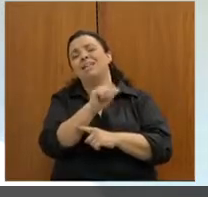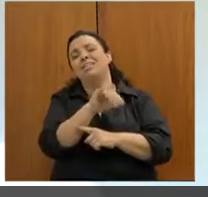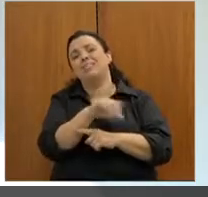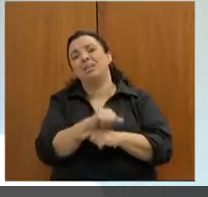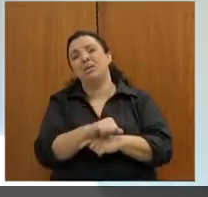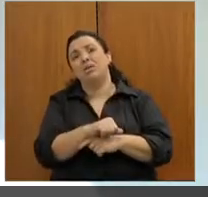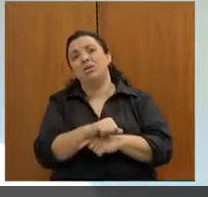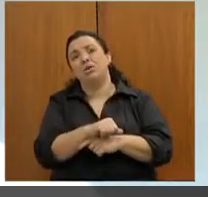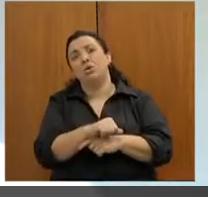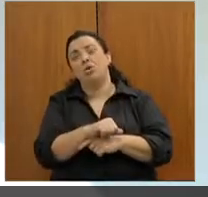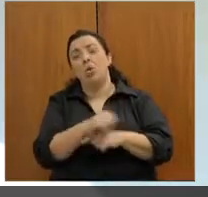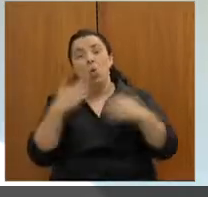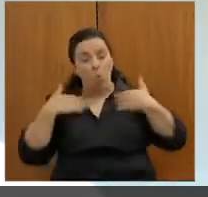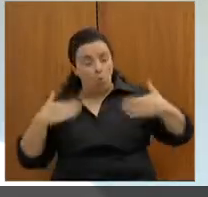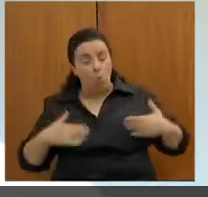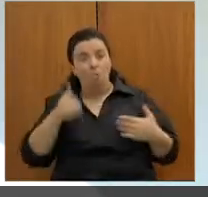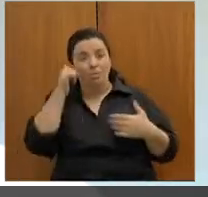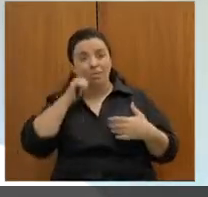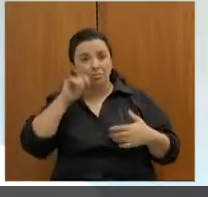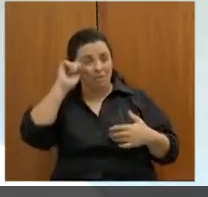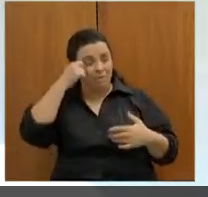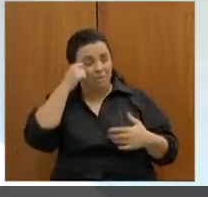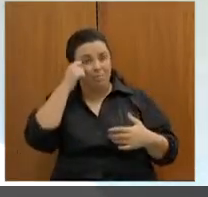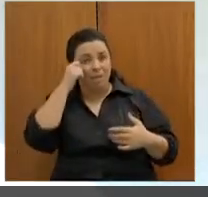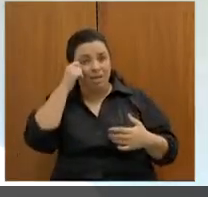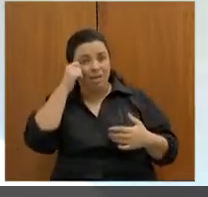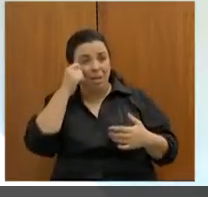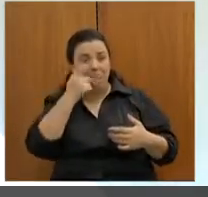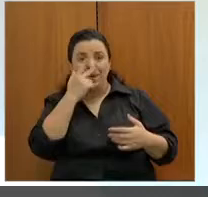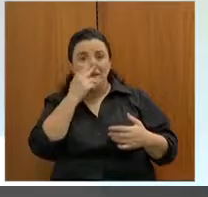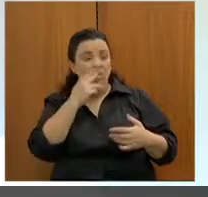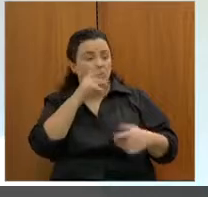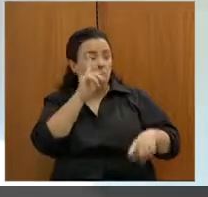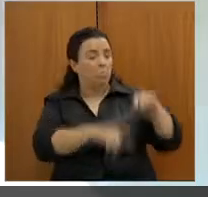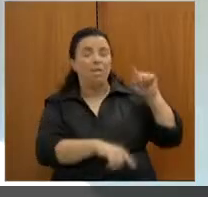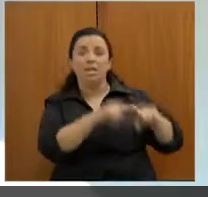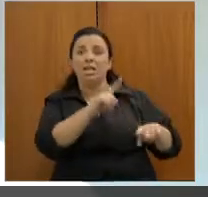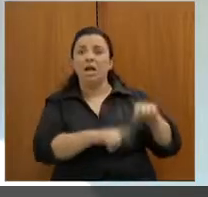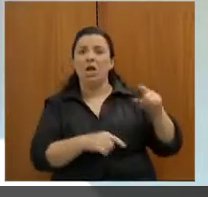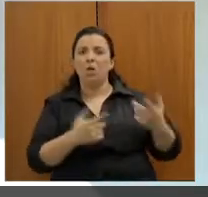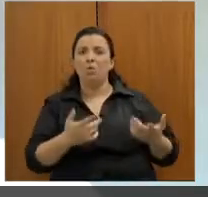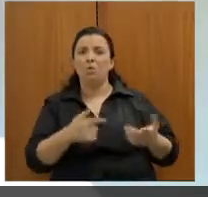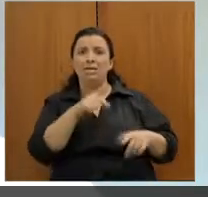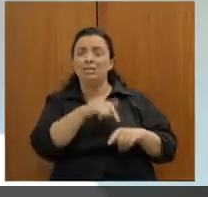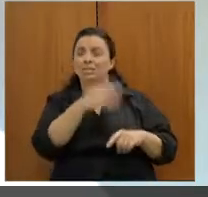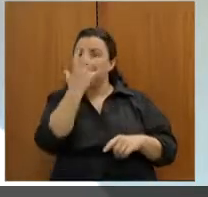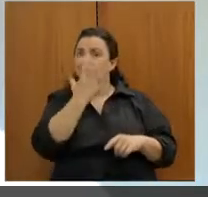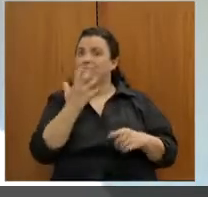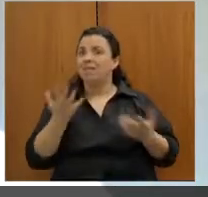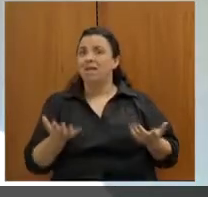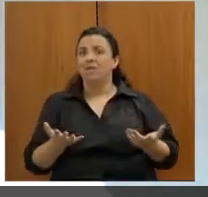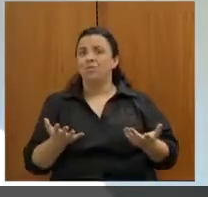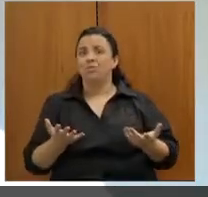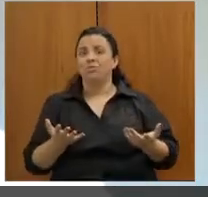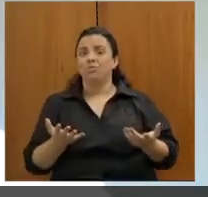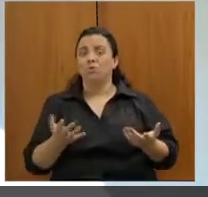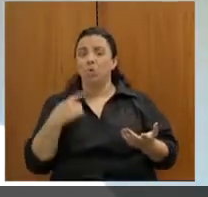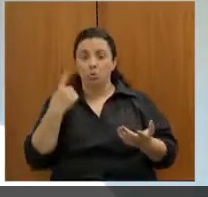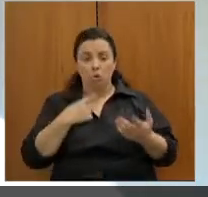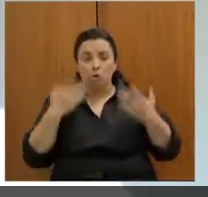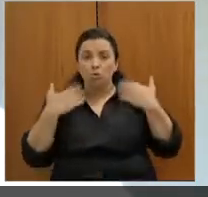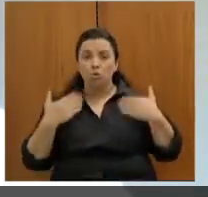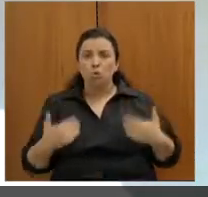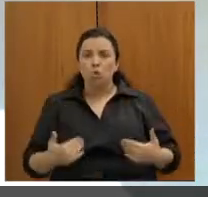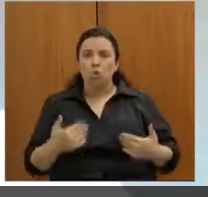negras isso é mais Severo Porque nós não temos rede o nosso corpo ainda é